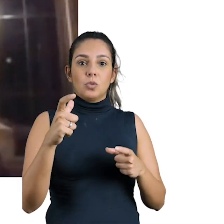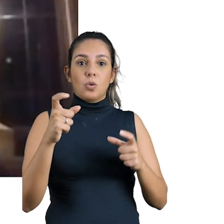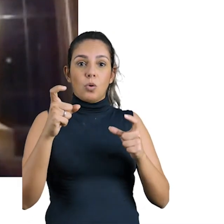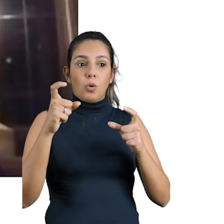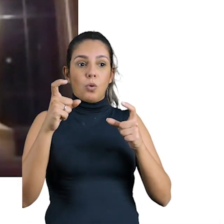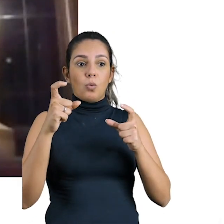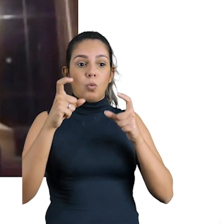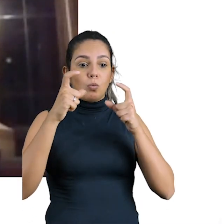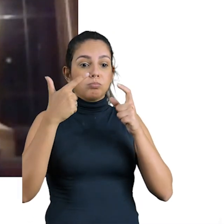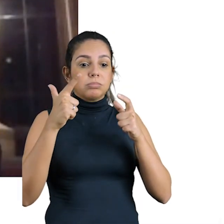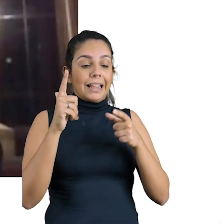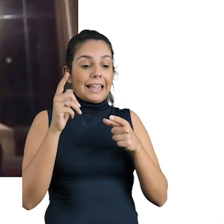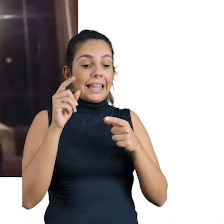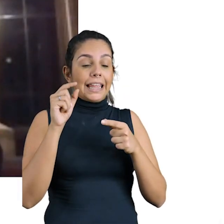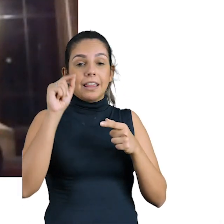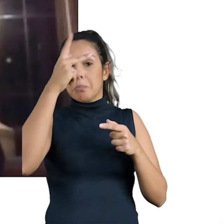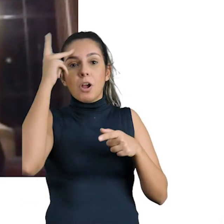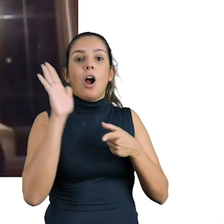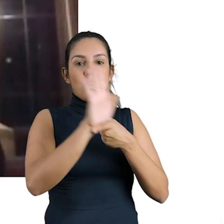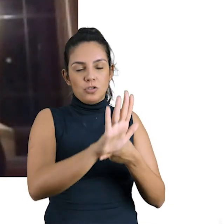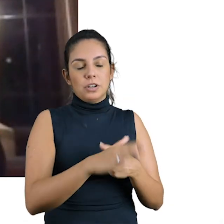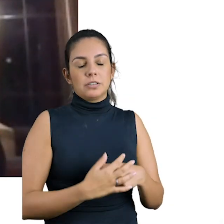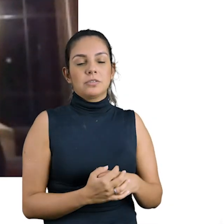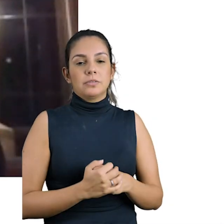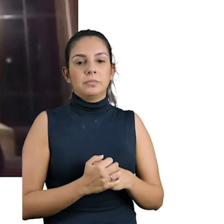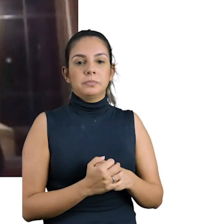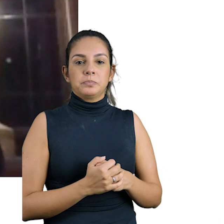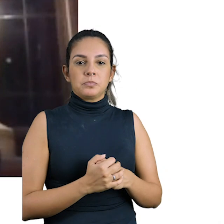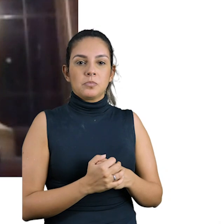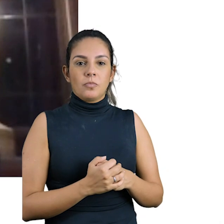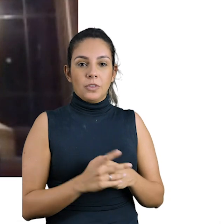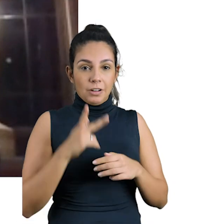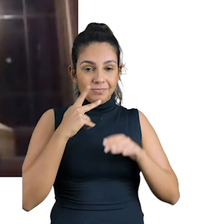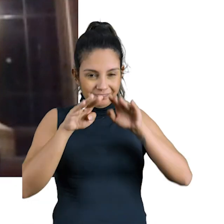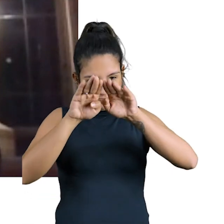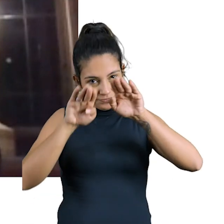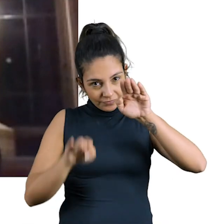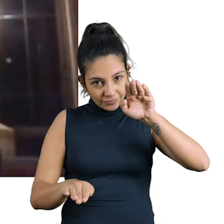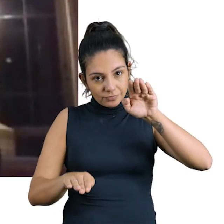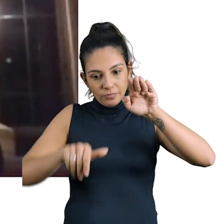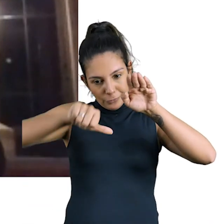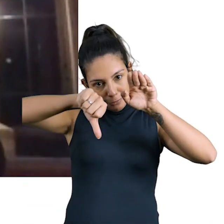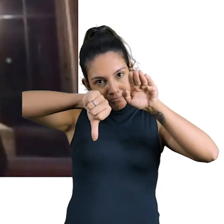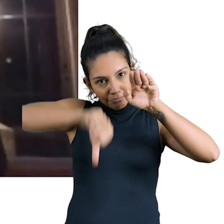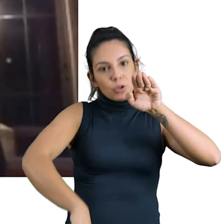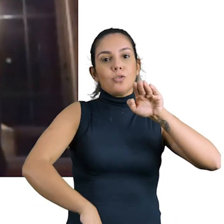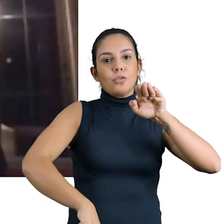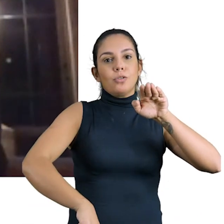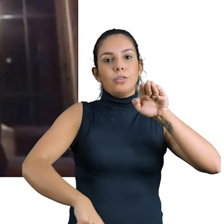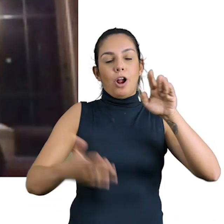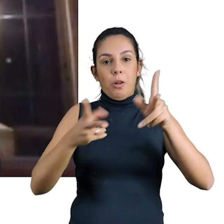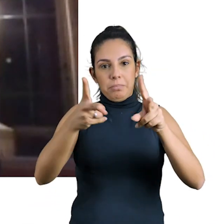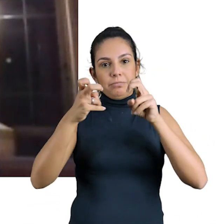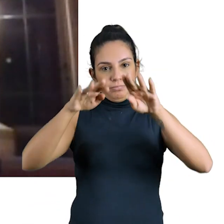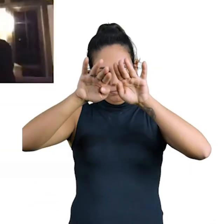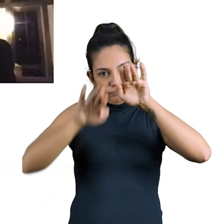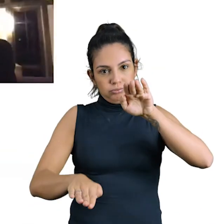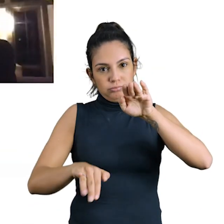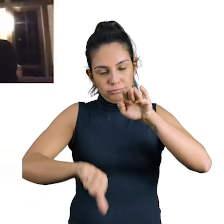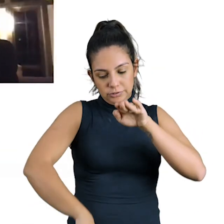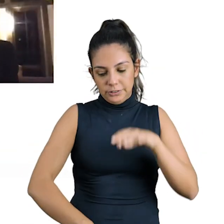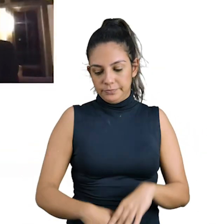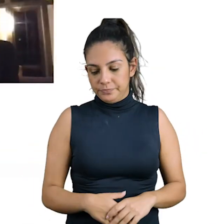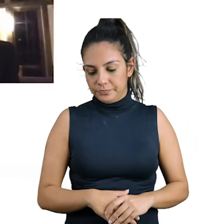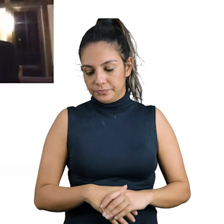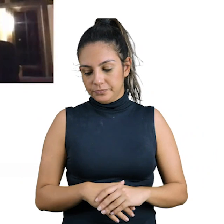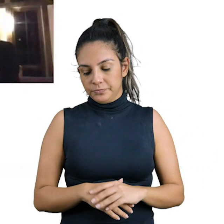quem transferir, né, Afonso? Então, por isso que eu digo que a desigualdade piorou, né? Menos tem pergunta